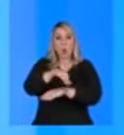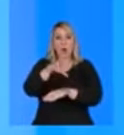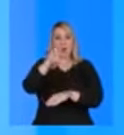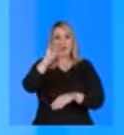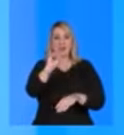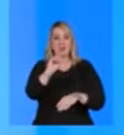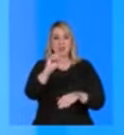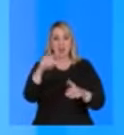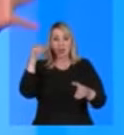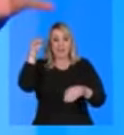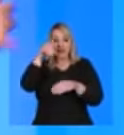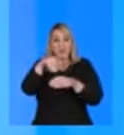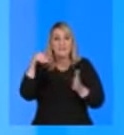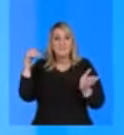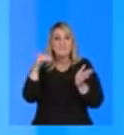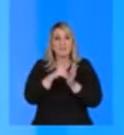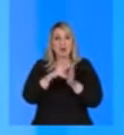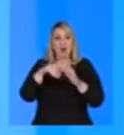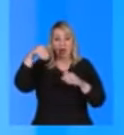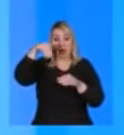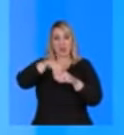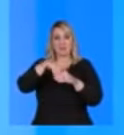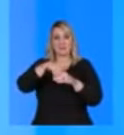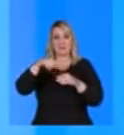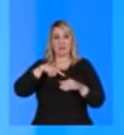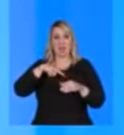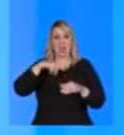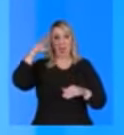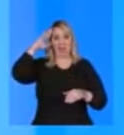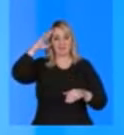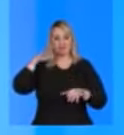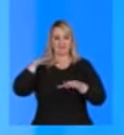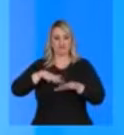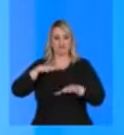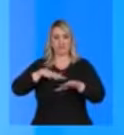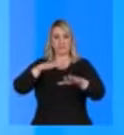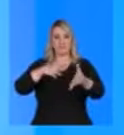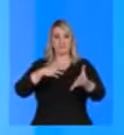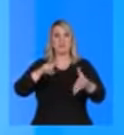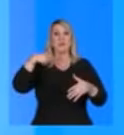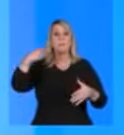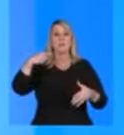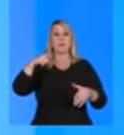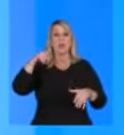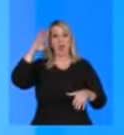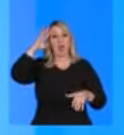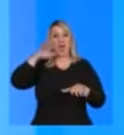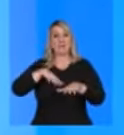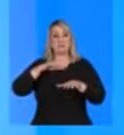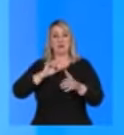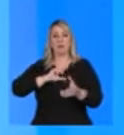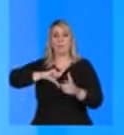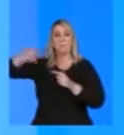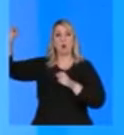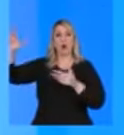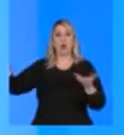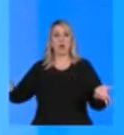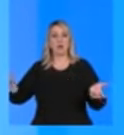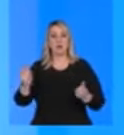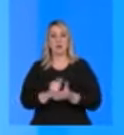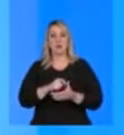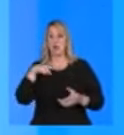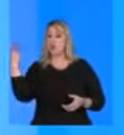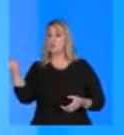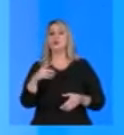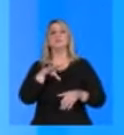e até o fim das eleições ainda tem aqui o exército depois que acabar as eleições o exército vai embora e aí a sua segurança